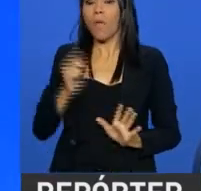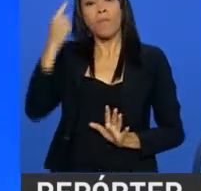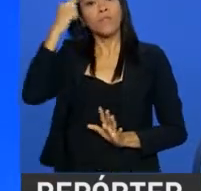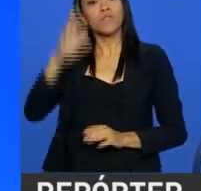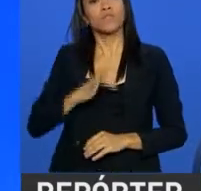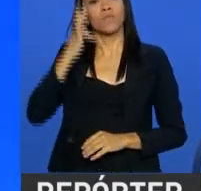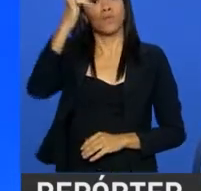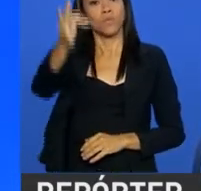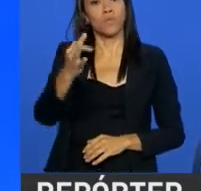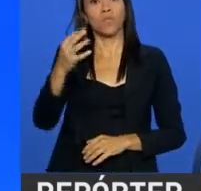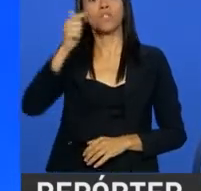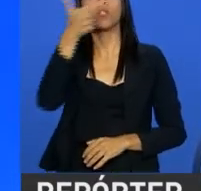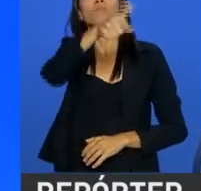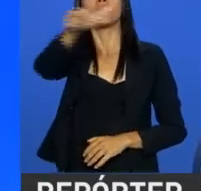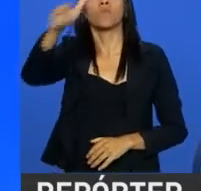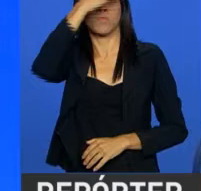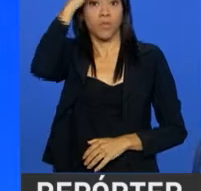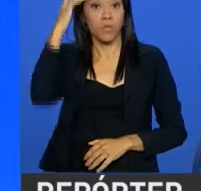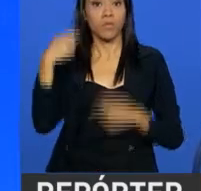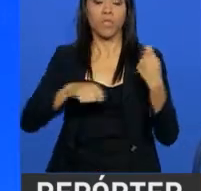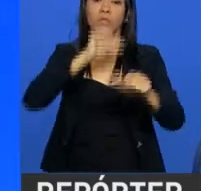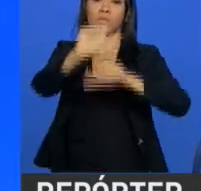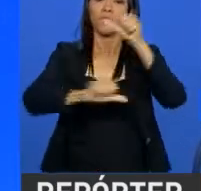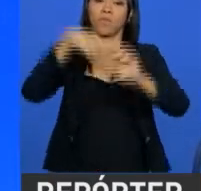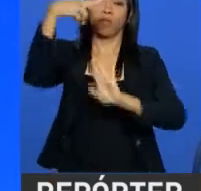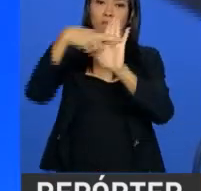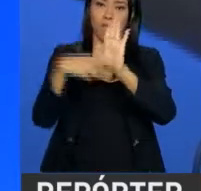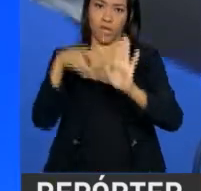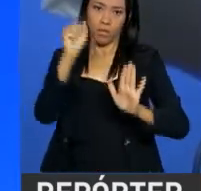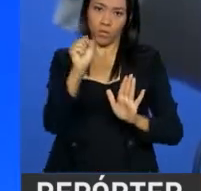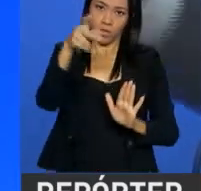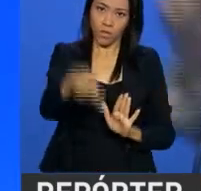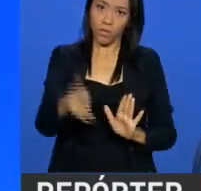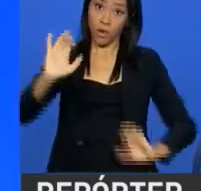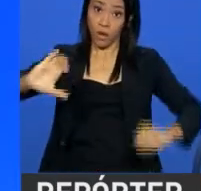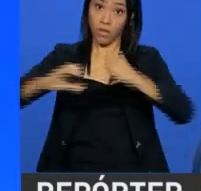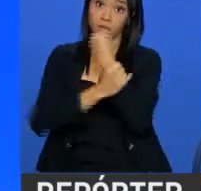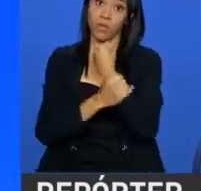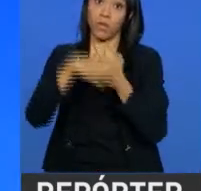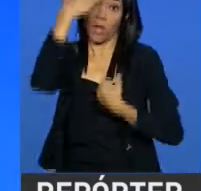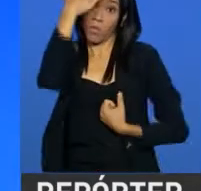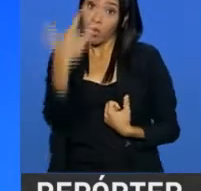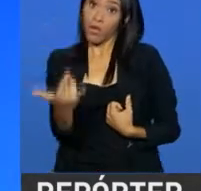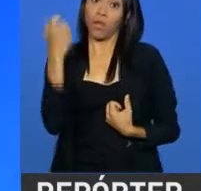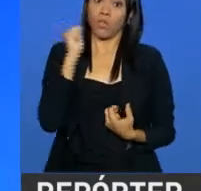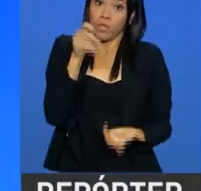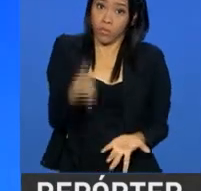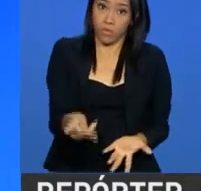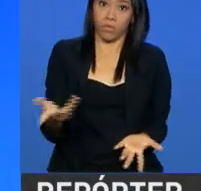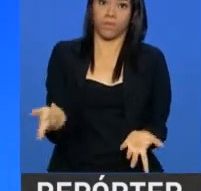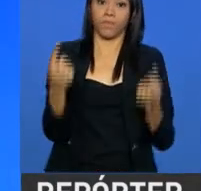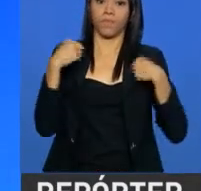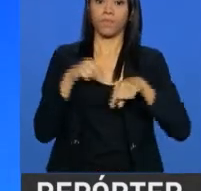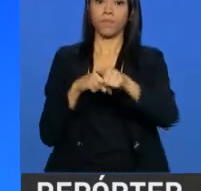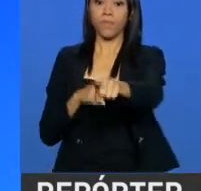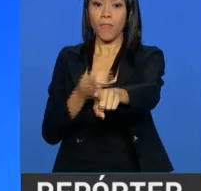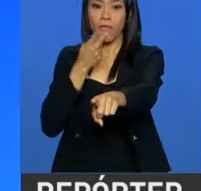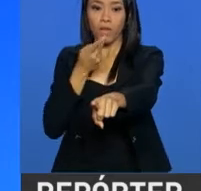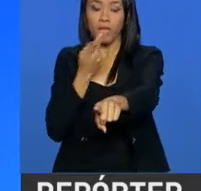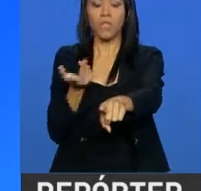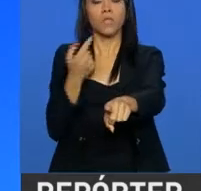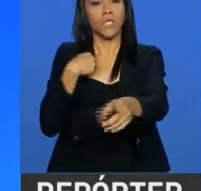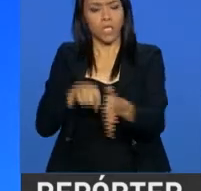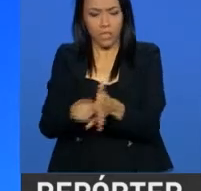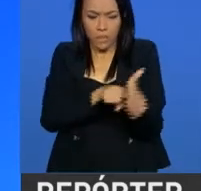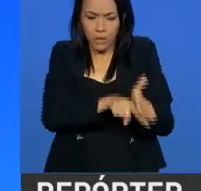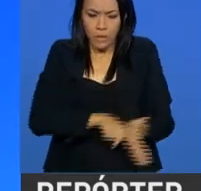nós precisamos reformar a previdência hoje para garantir a previdência manhã o presidente ressaltou ainda que as investigações